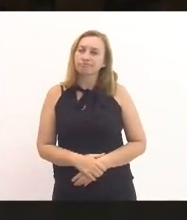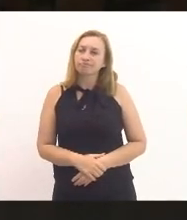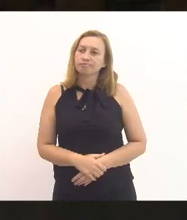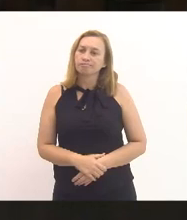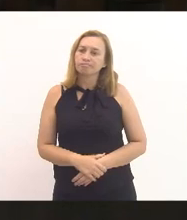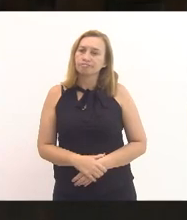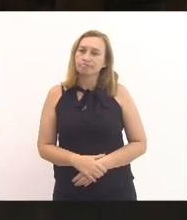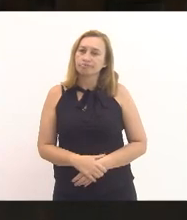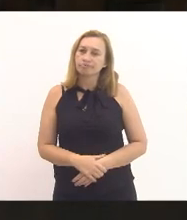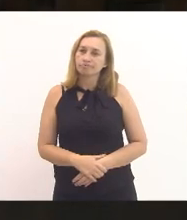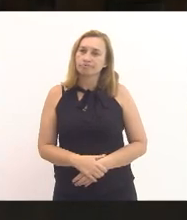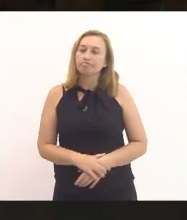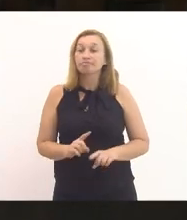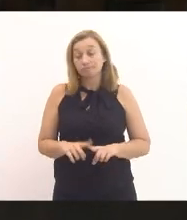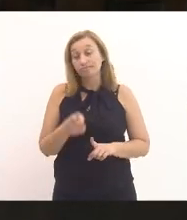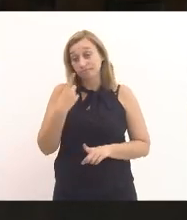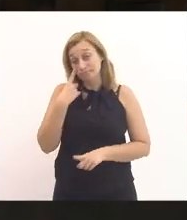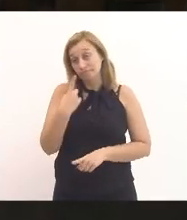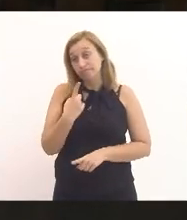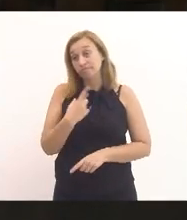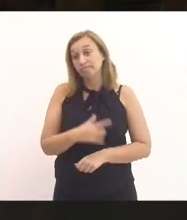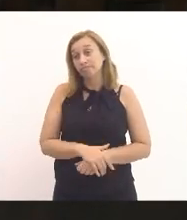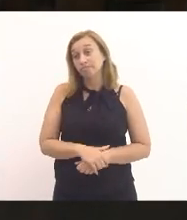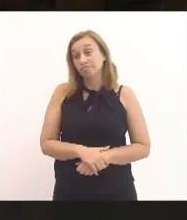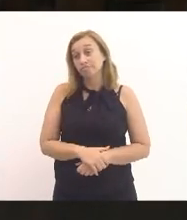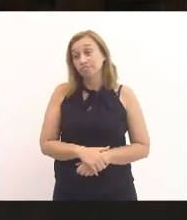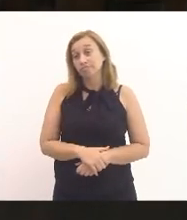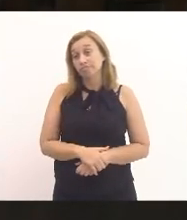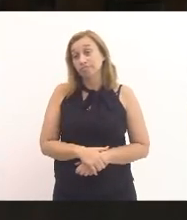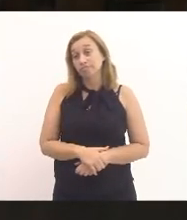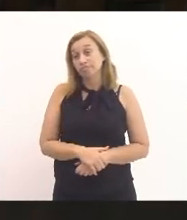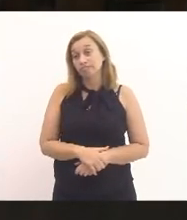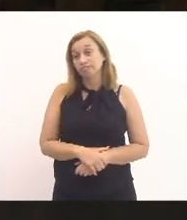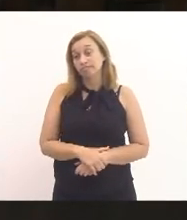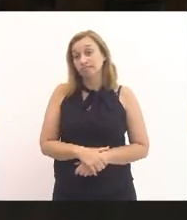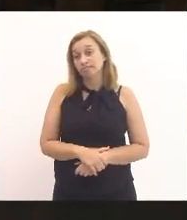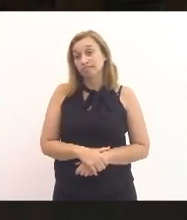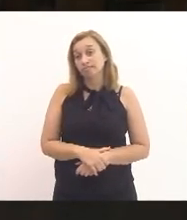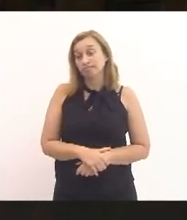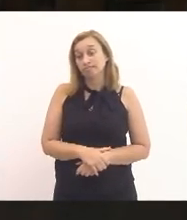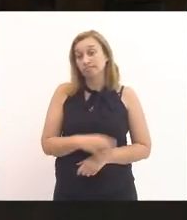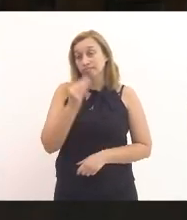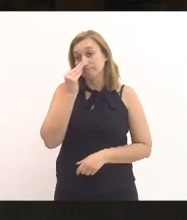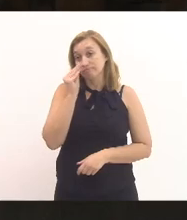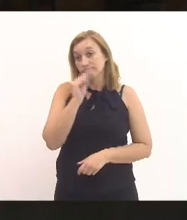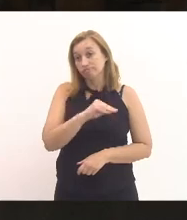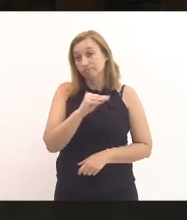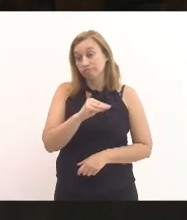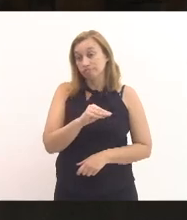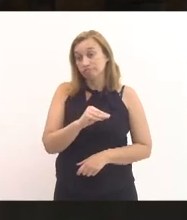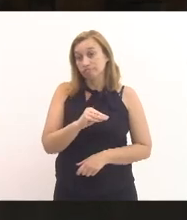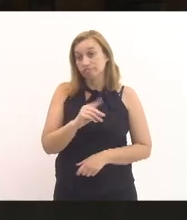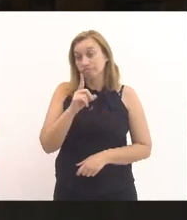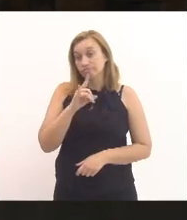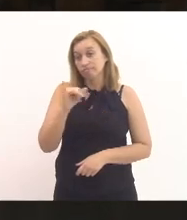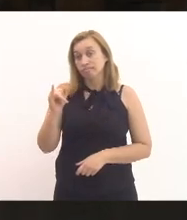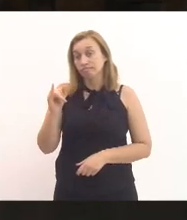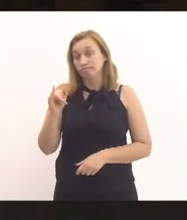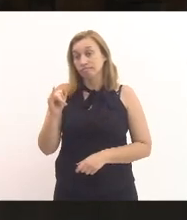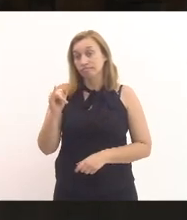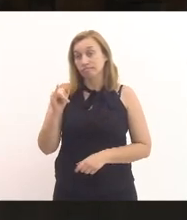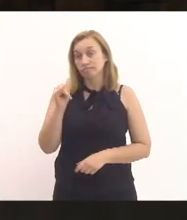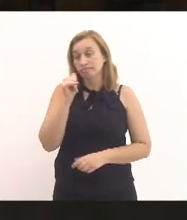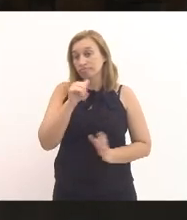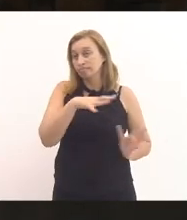é mas eu já peguei Oi e me recusei a no Dia Internacional da